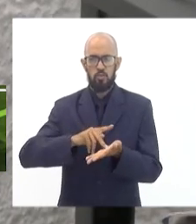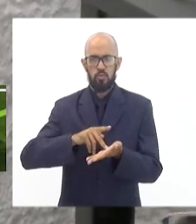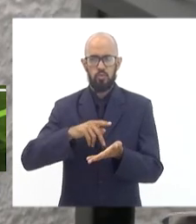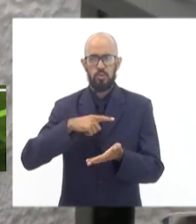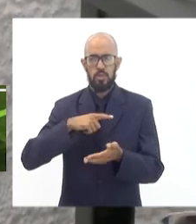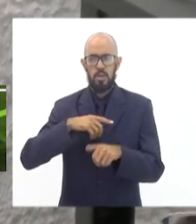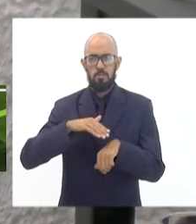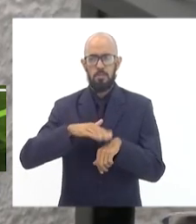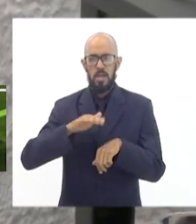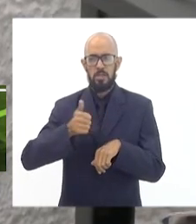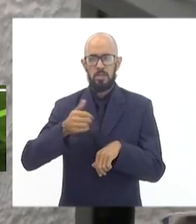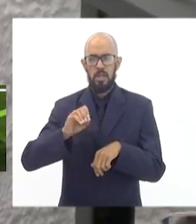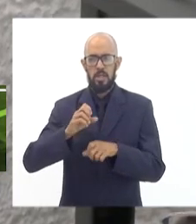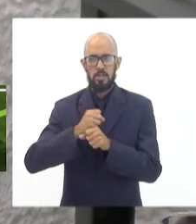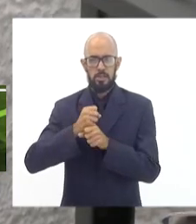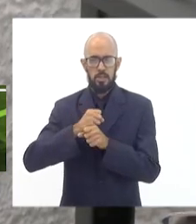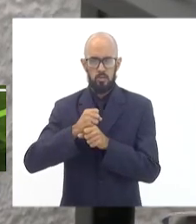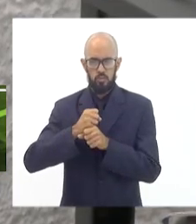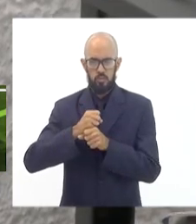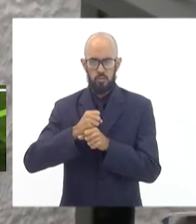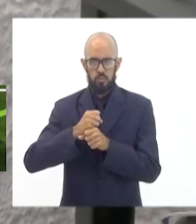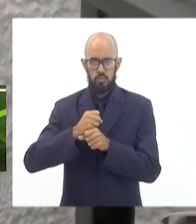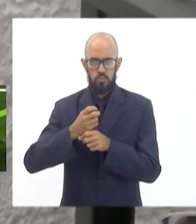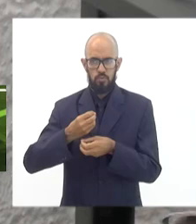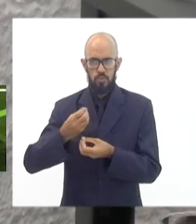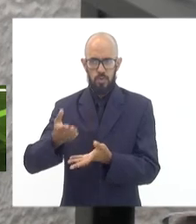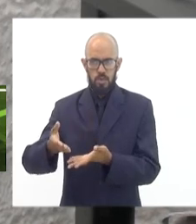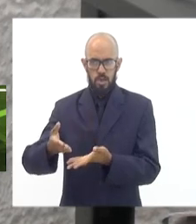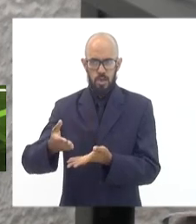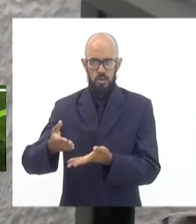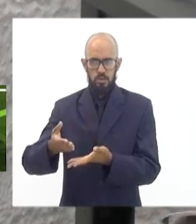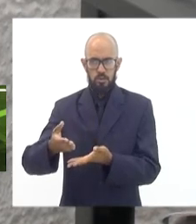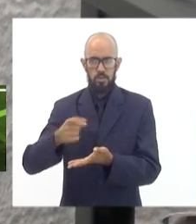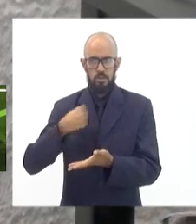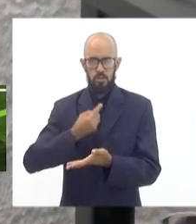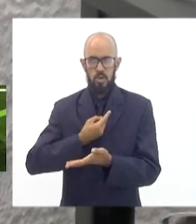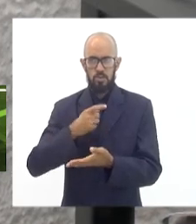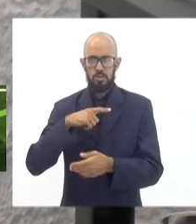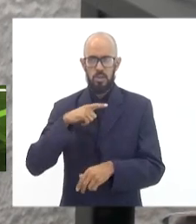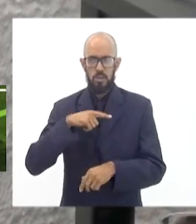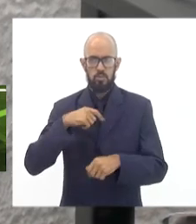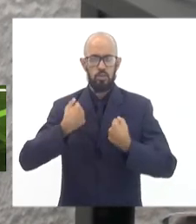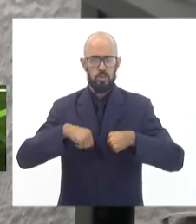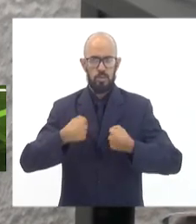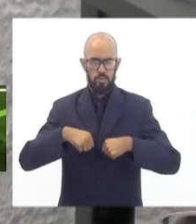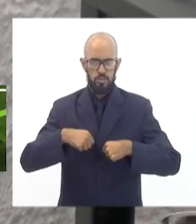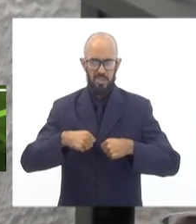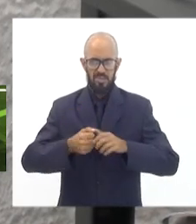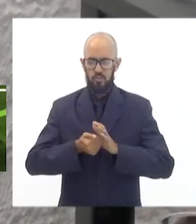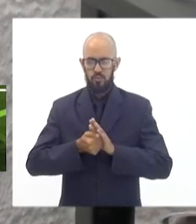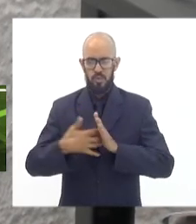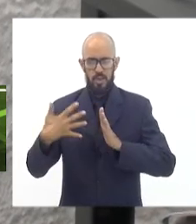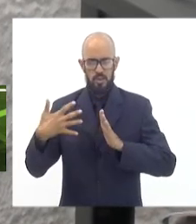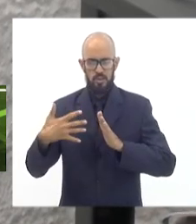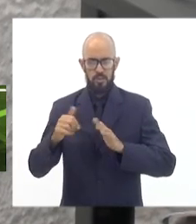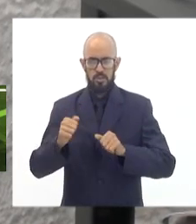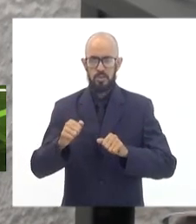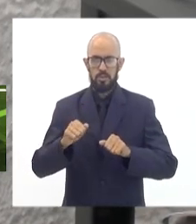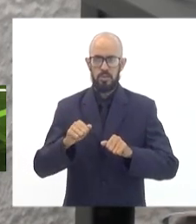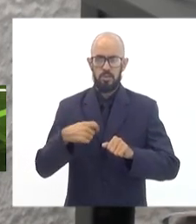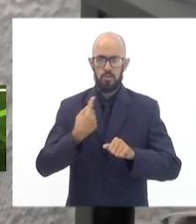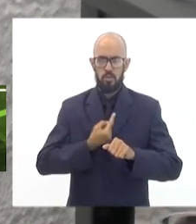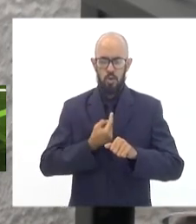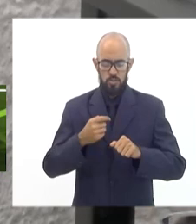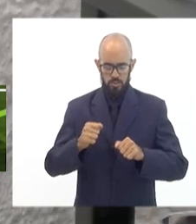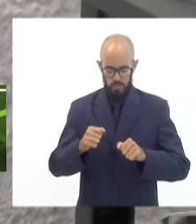sido entregues bom e nós temos recebido muitas demandas essas demandas Nós já